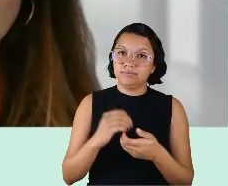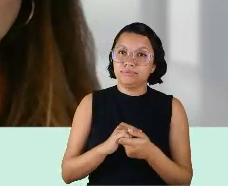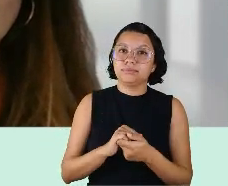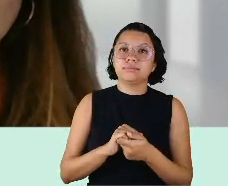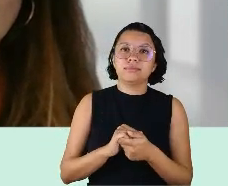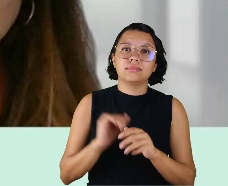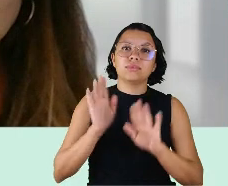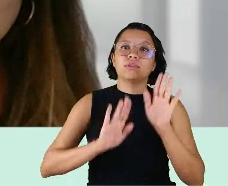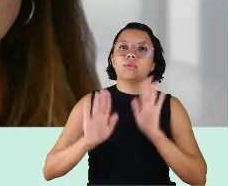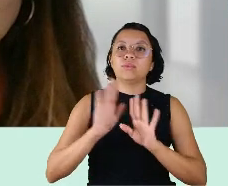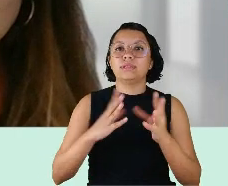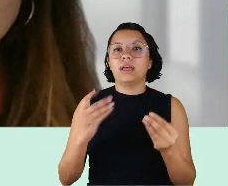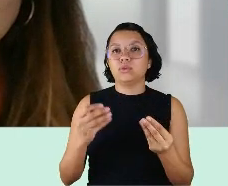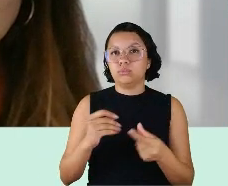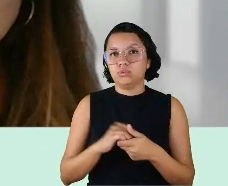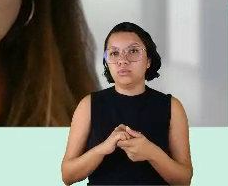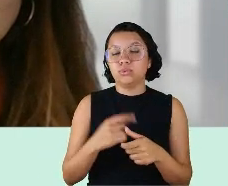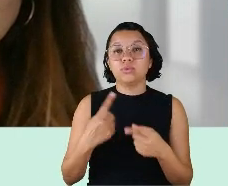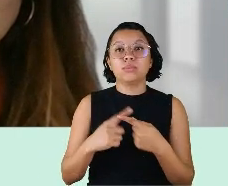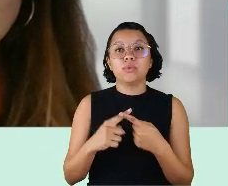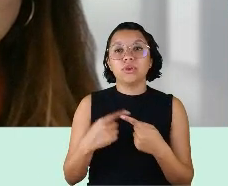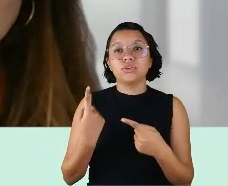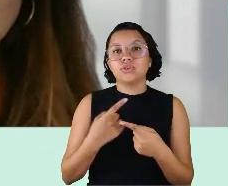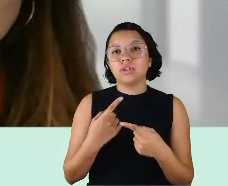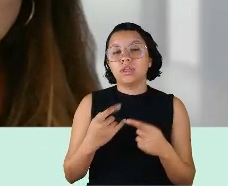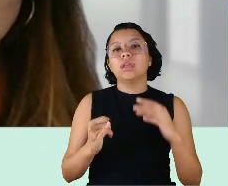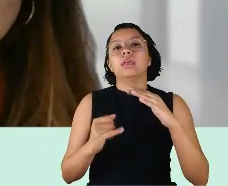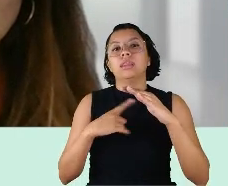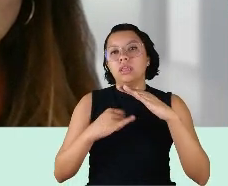aqui. Muito cuidado mesmo, porque a gente